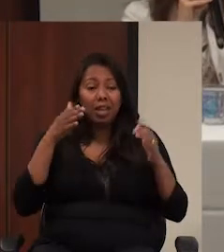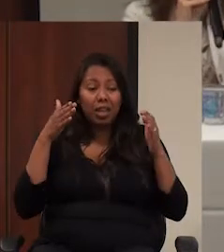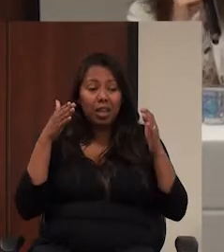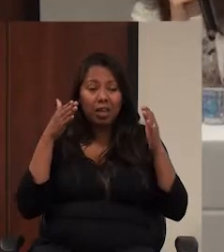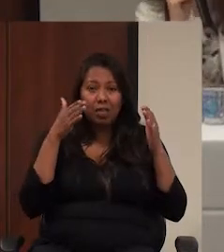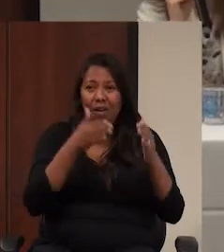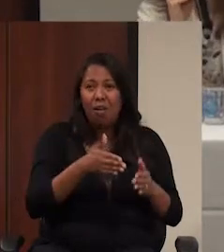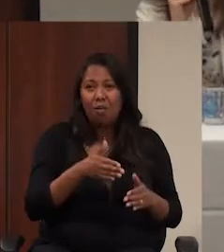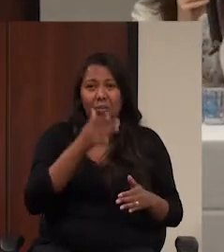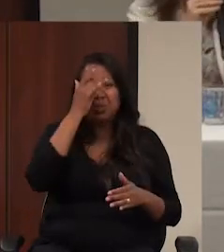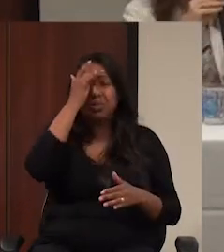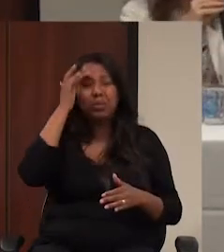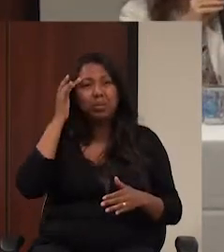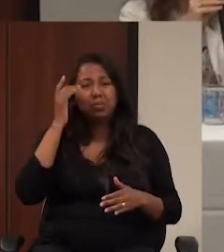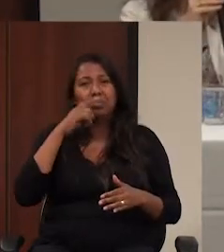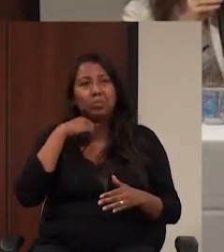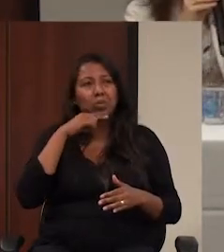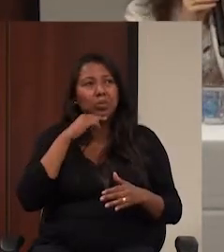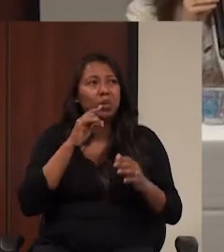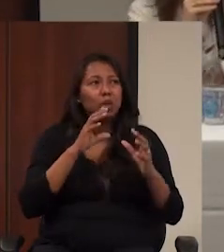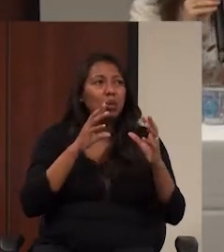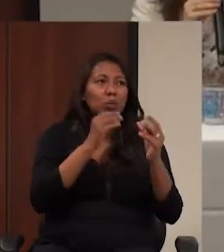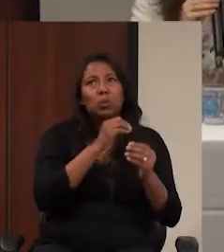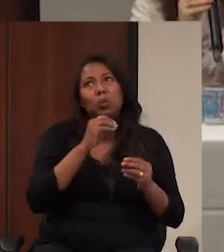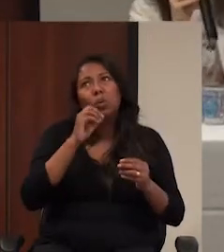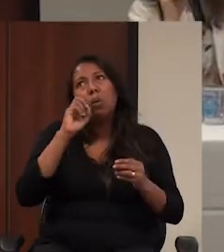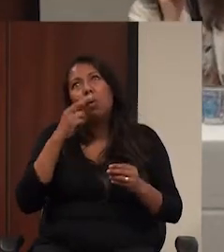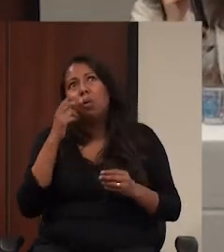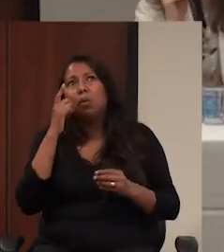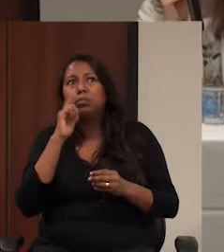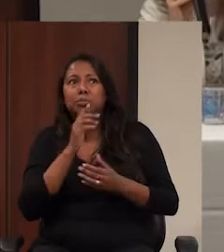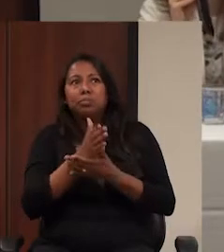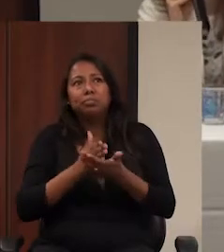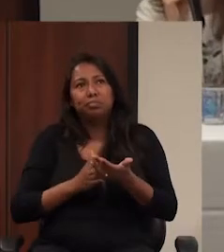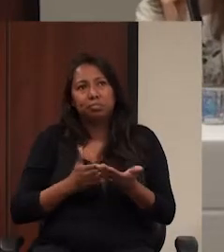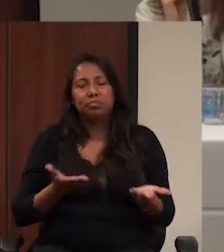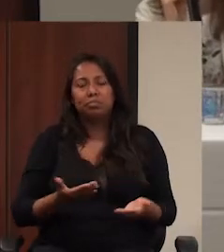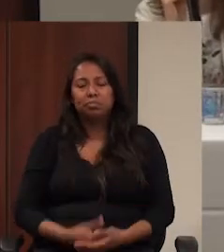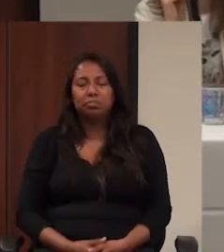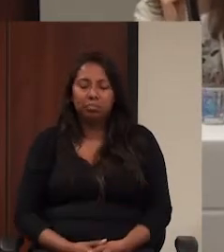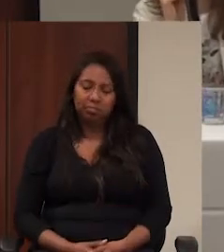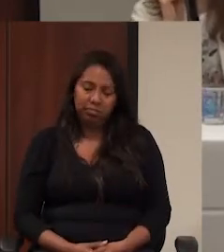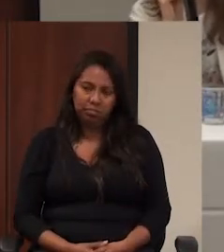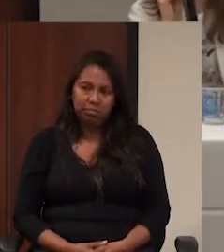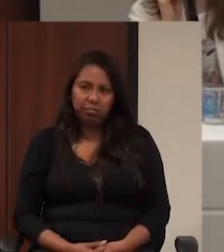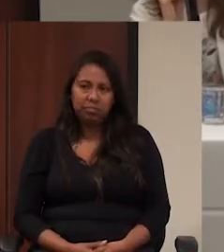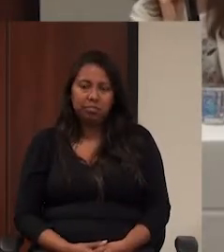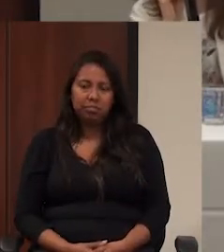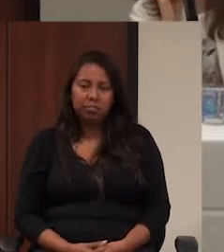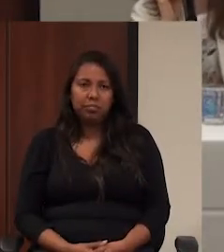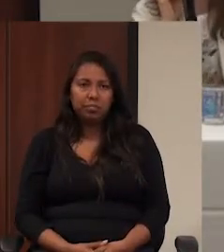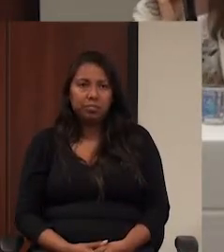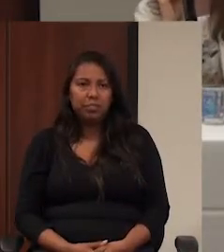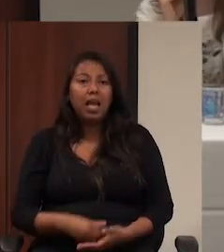né? Ou relativa, que eu acho que é pior ainda. Né? A gente parte do pressuposto da incapacidade. Não especifica o